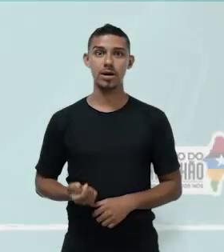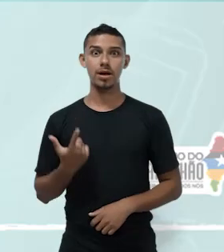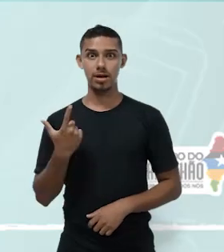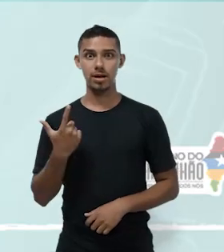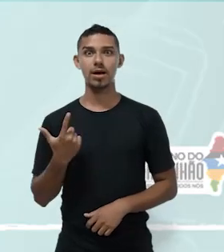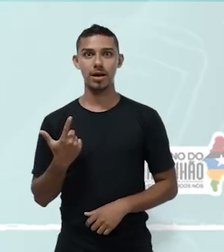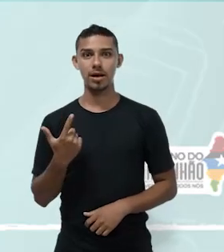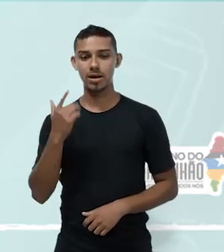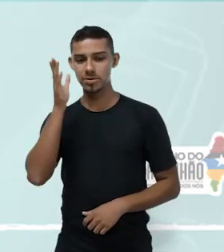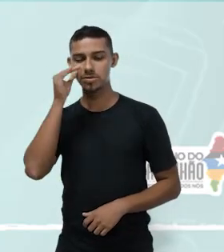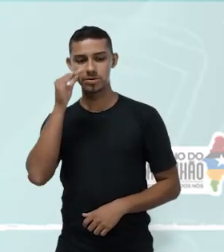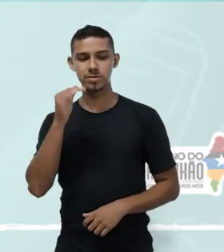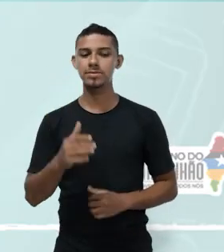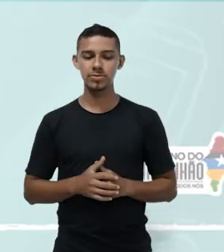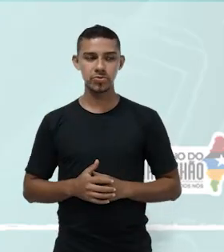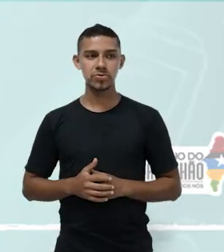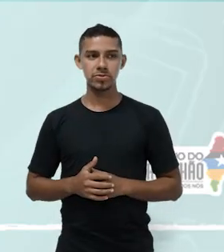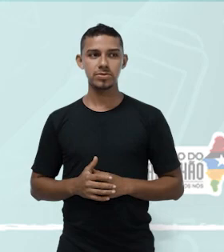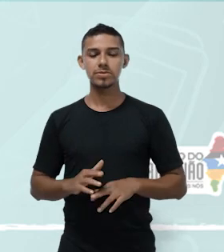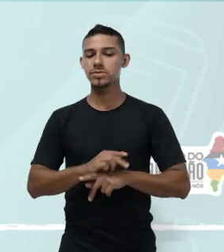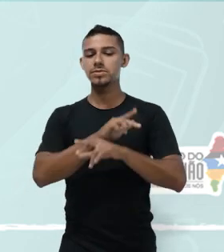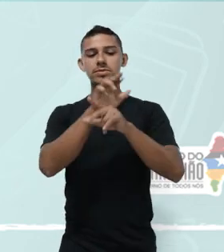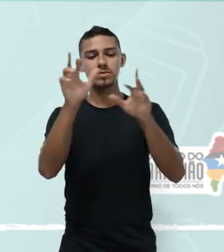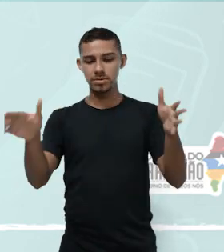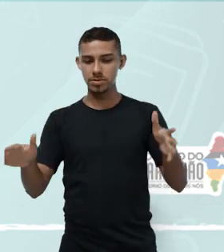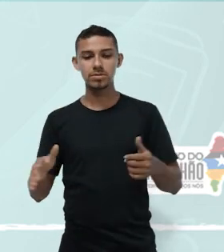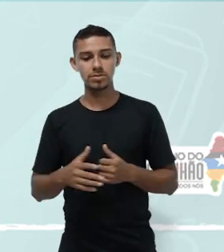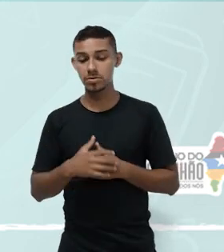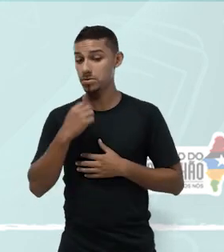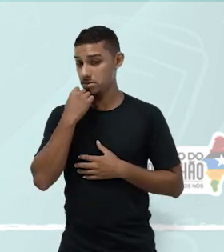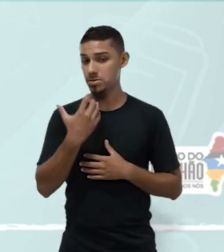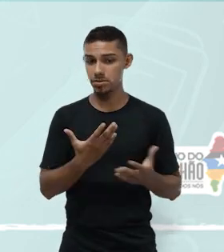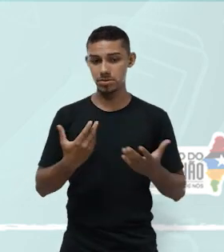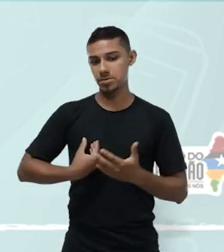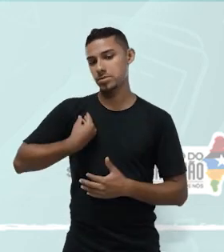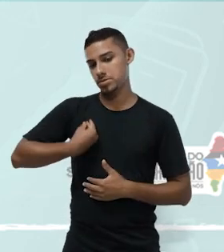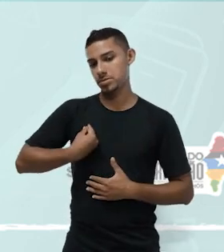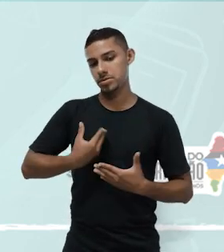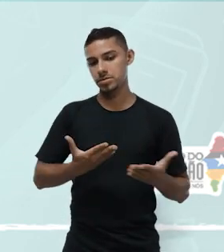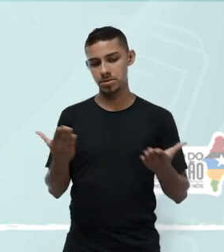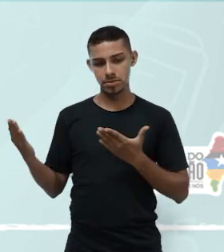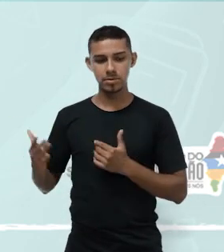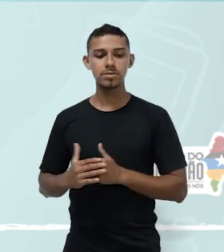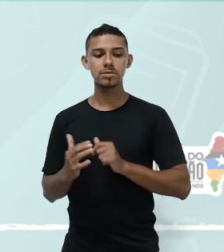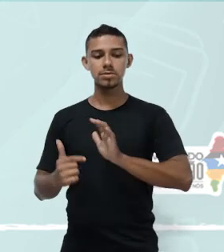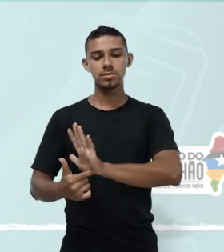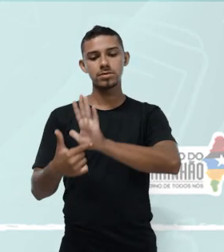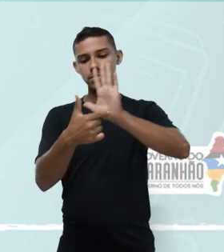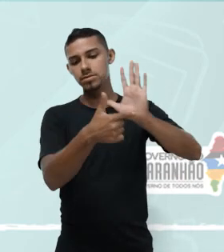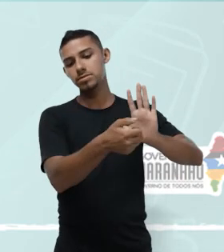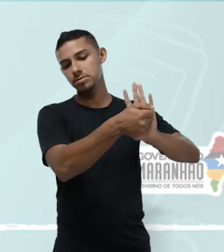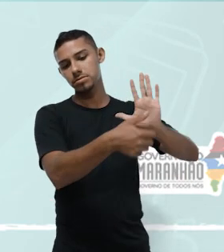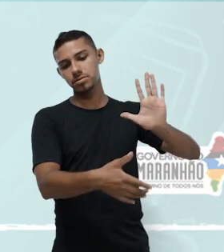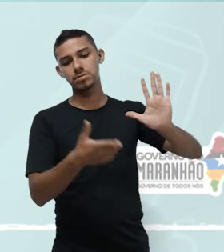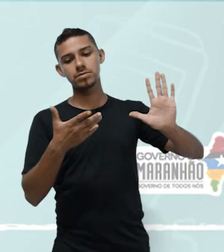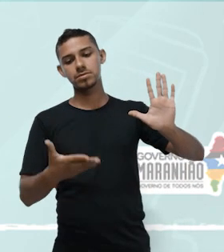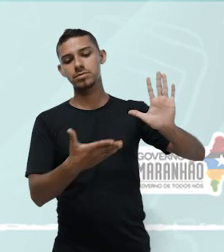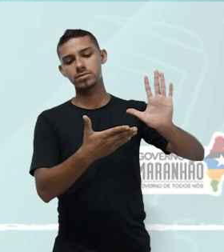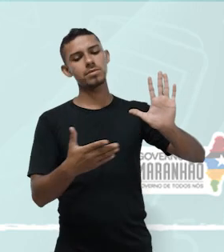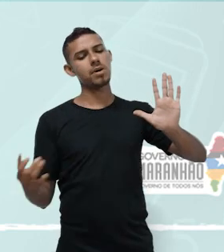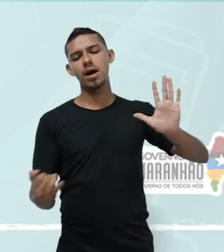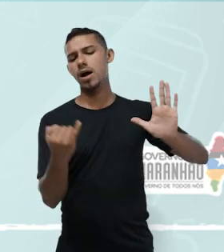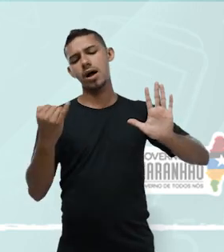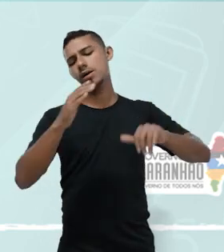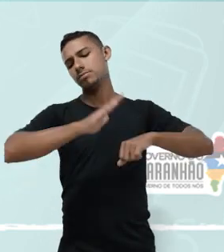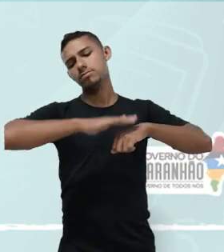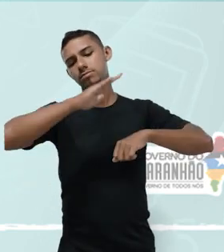tem uma série de obras e de coisas interessantes sobre a vida dele. Apresentando para vocês o quadro mais